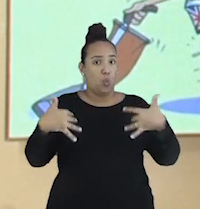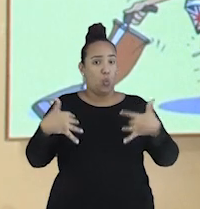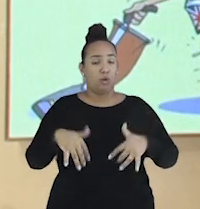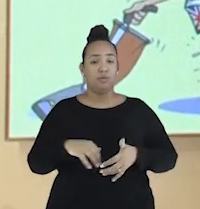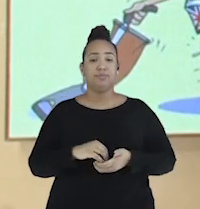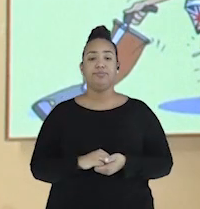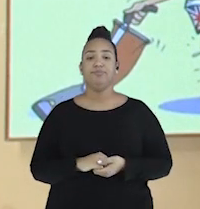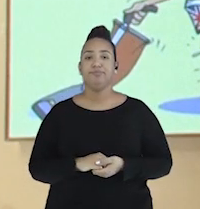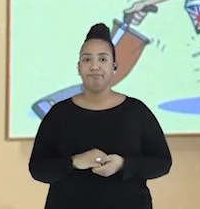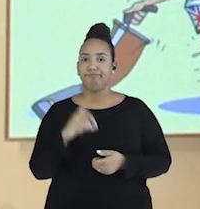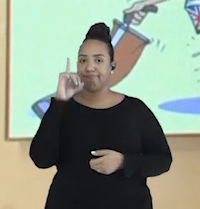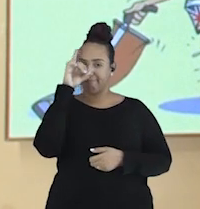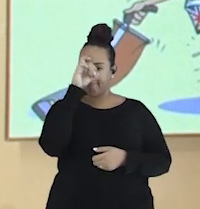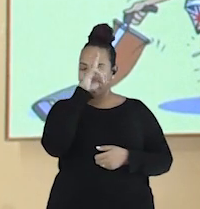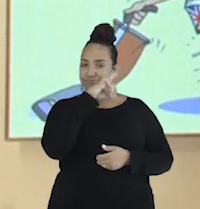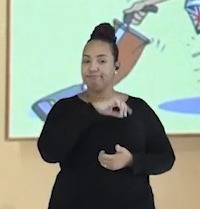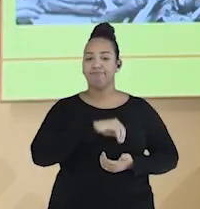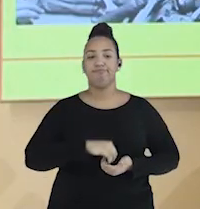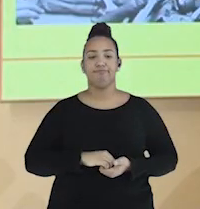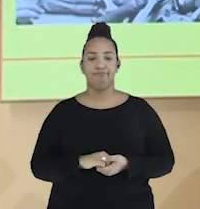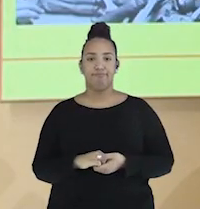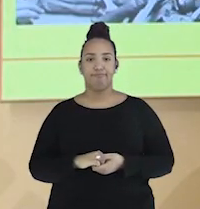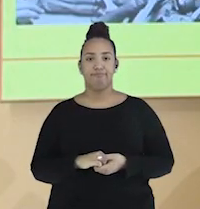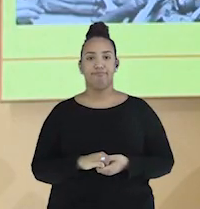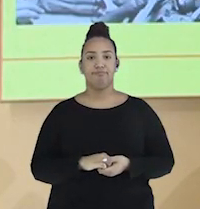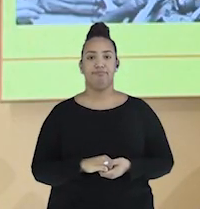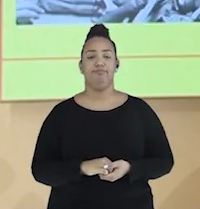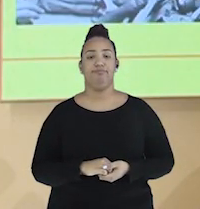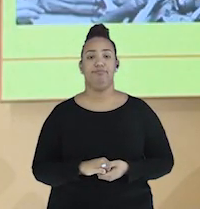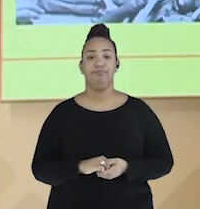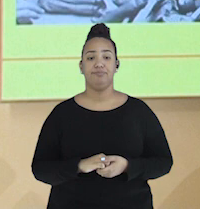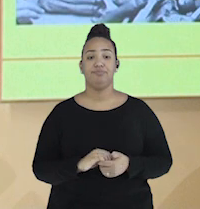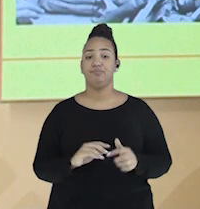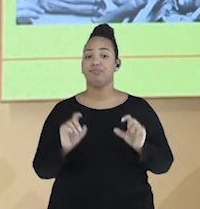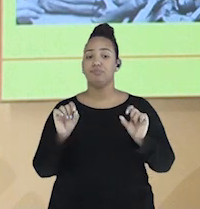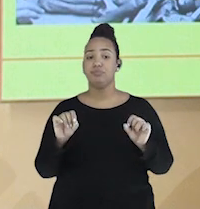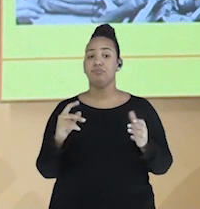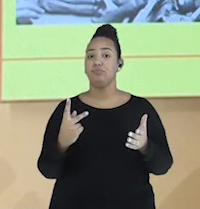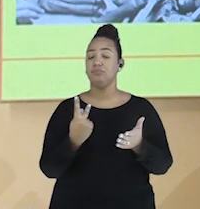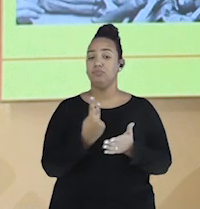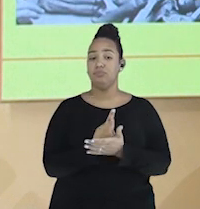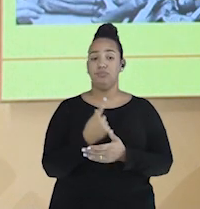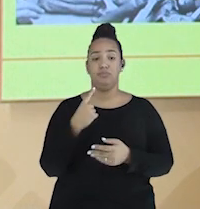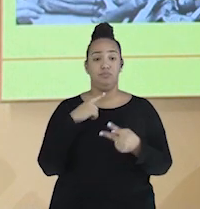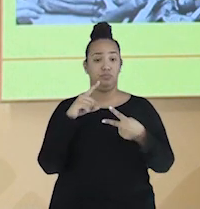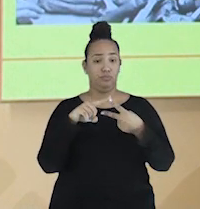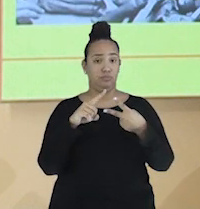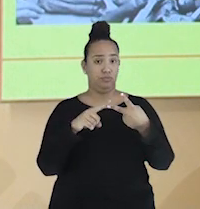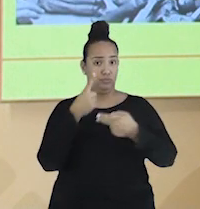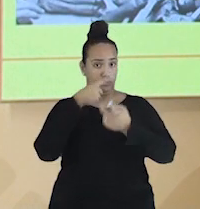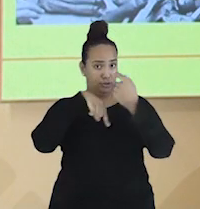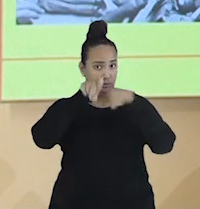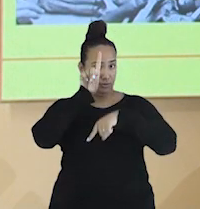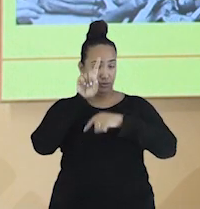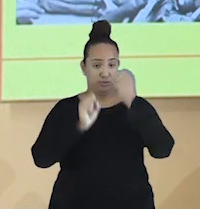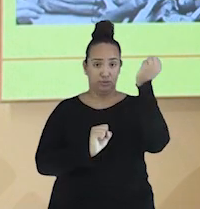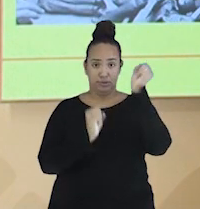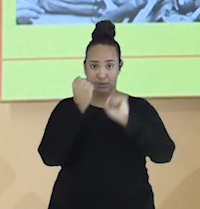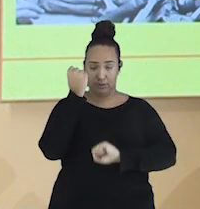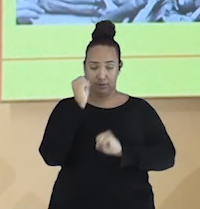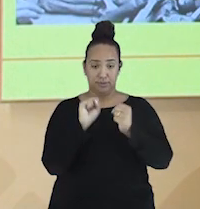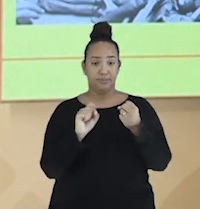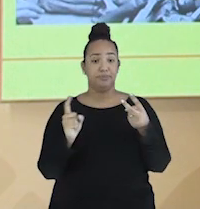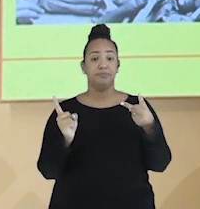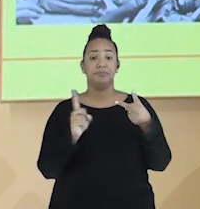para fazer. Muito difícil. Na verdade, houveram duas revoluções industriais. Na